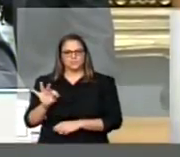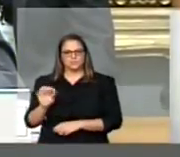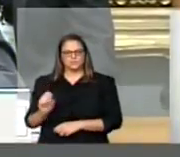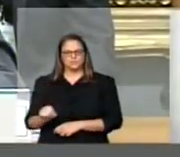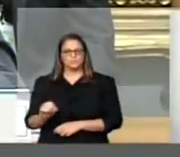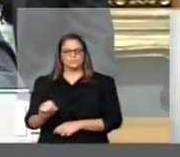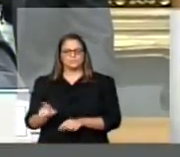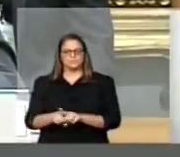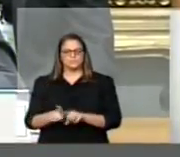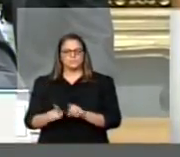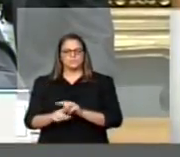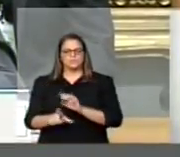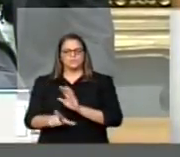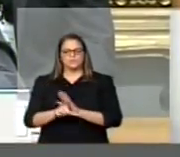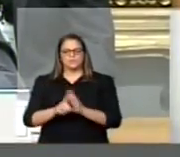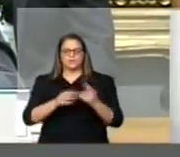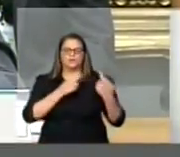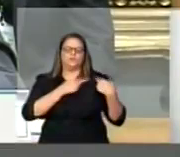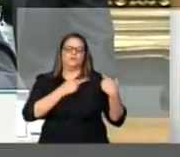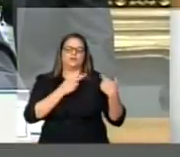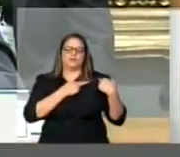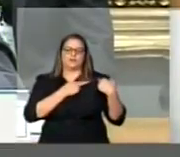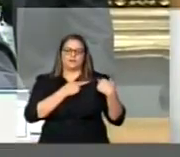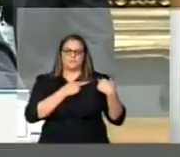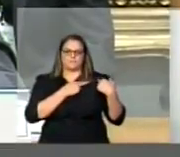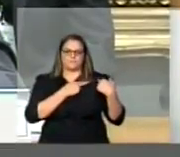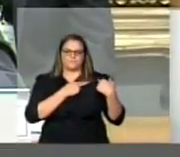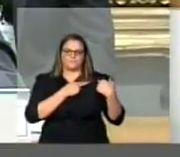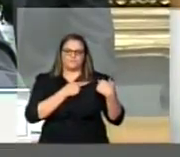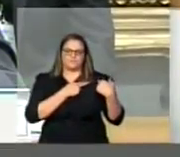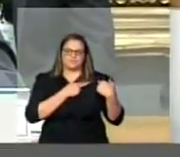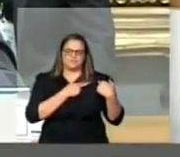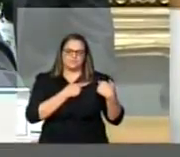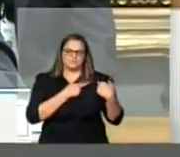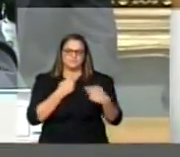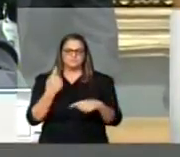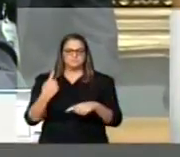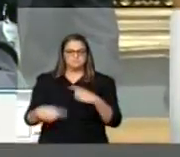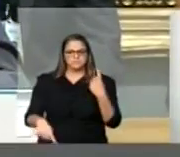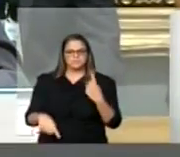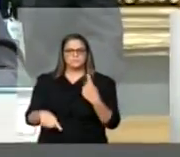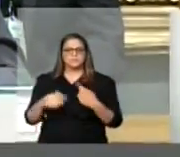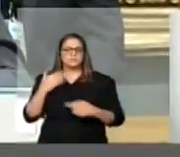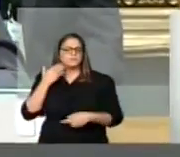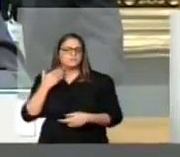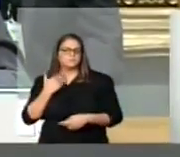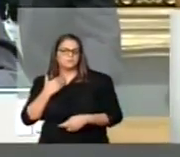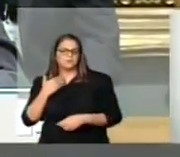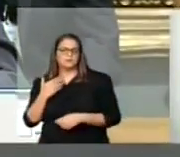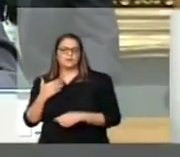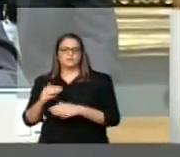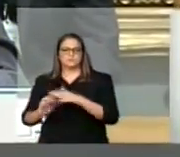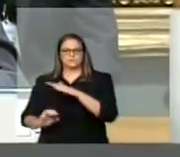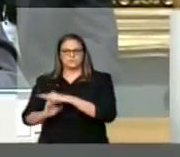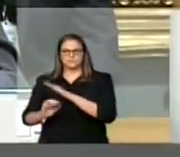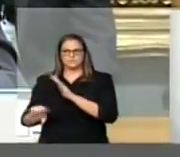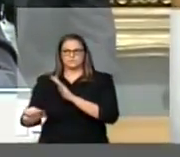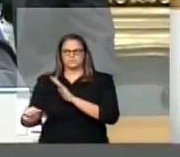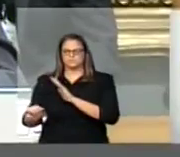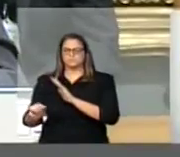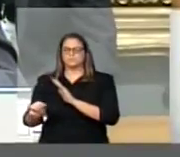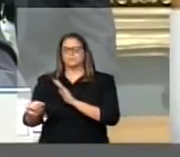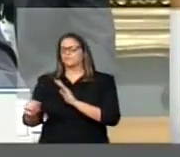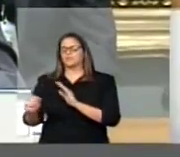Responsabilidade Fiscal, ao proibir a contratação de operações de crédito entre uma instituição financeira estatal e o ente